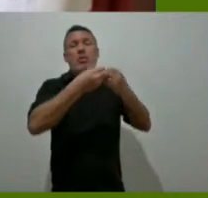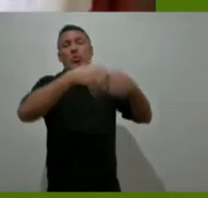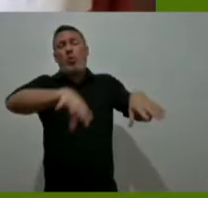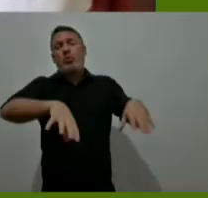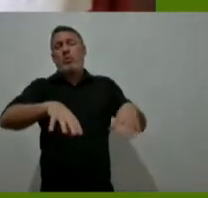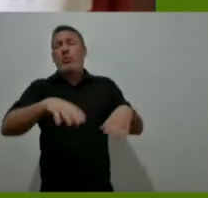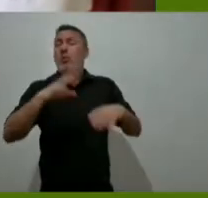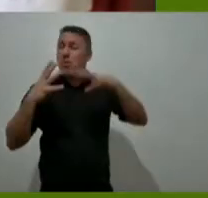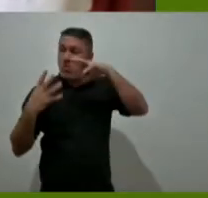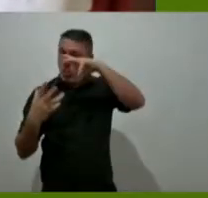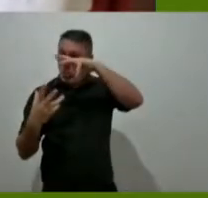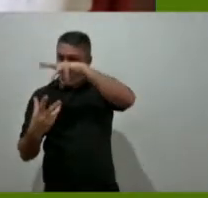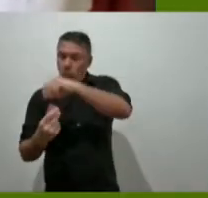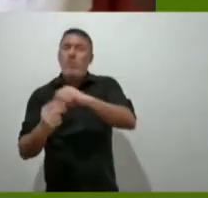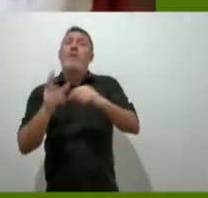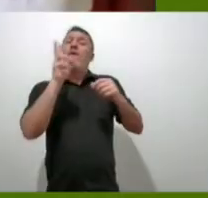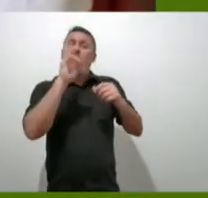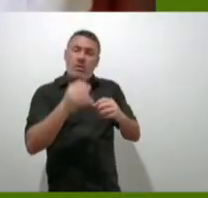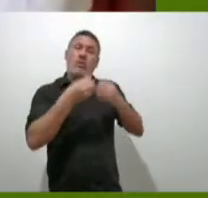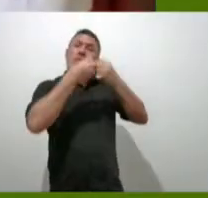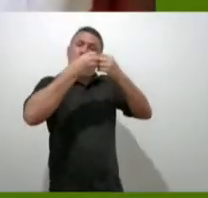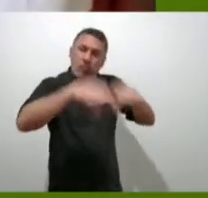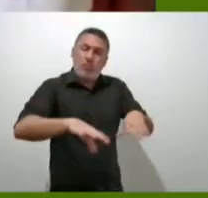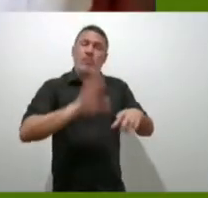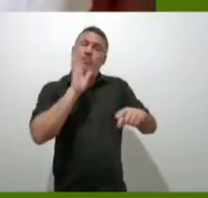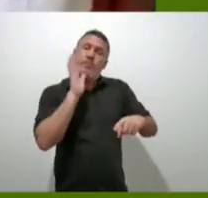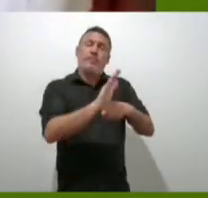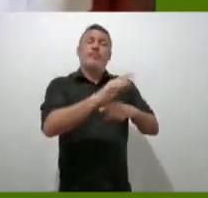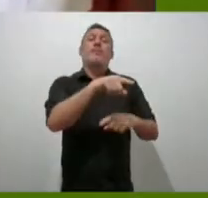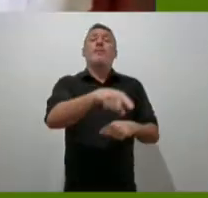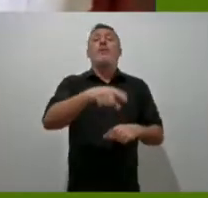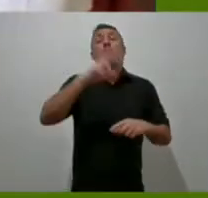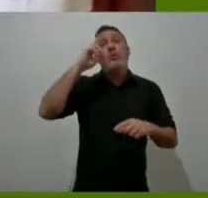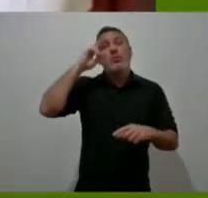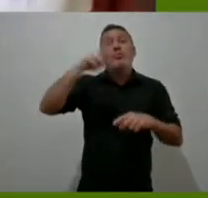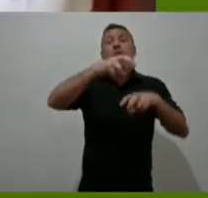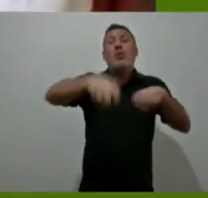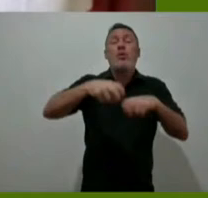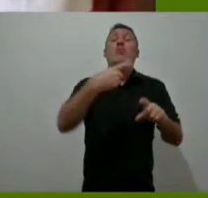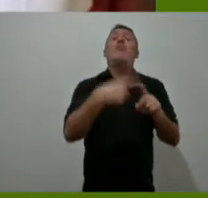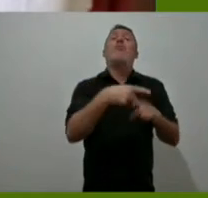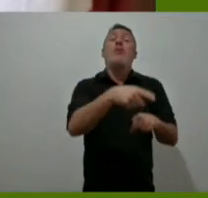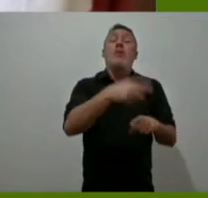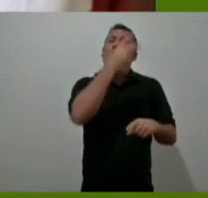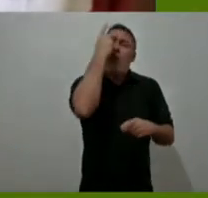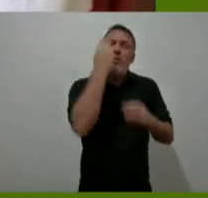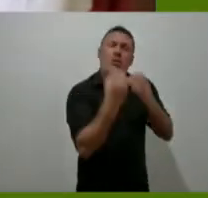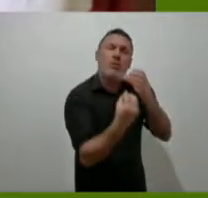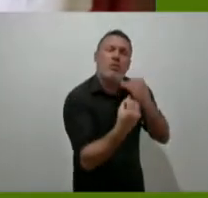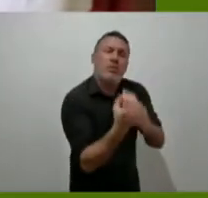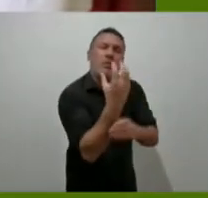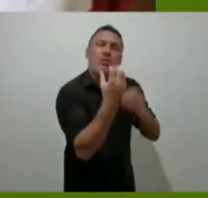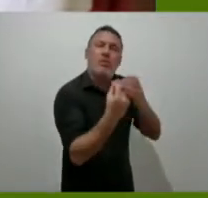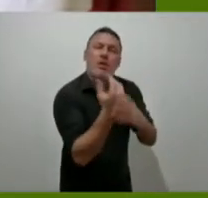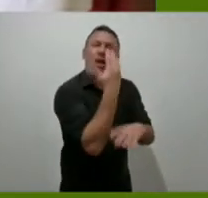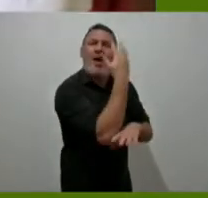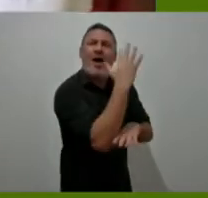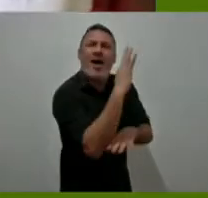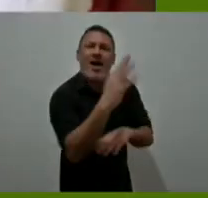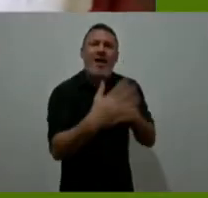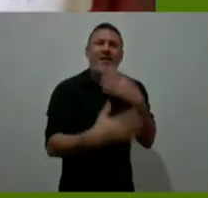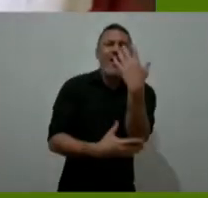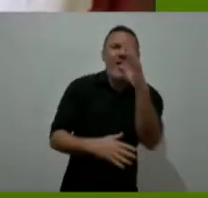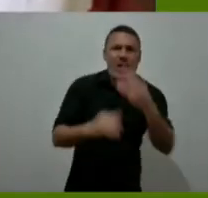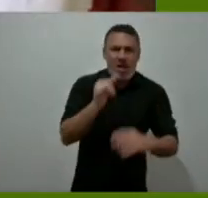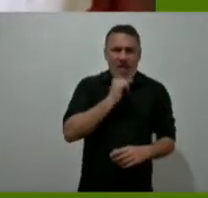pelo uso da sua terra no plantio de florestas, no plantio de árvores. Olha, veja, nós estamos hoje com um problema